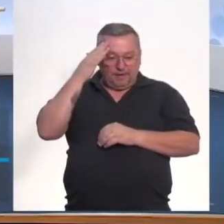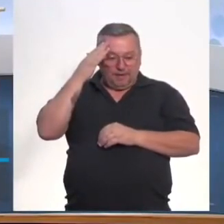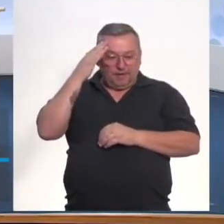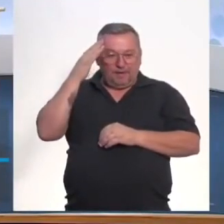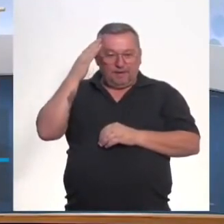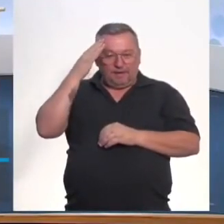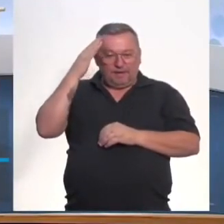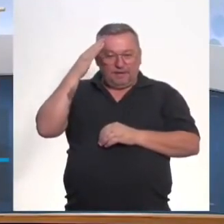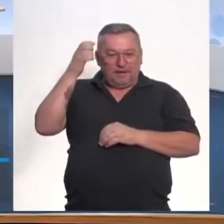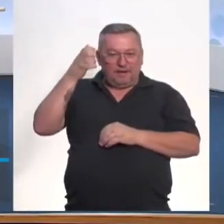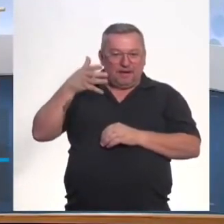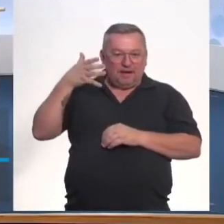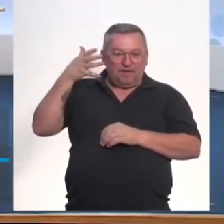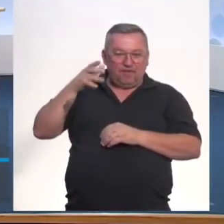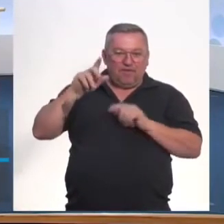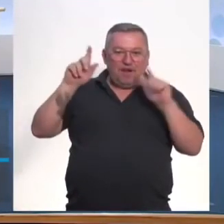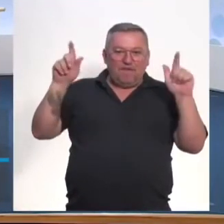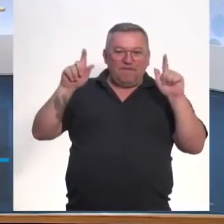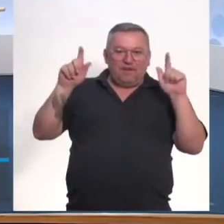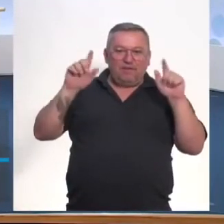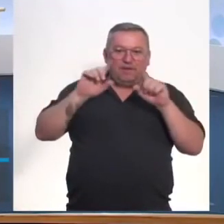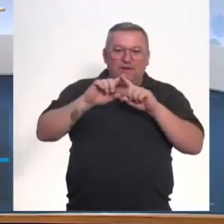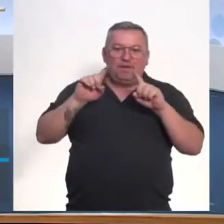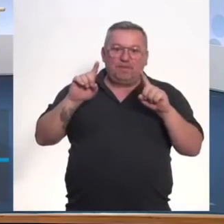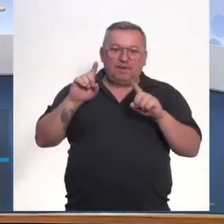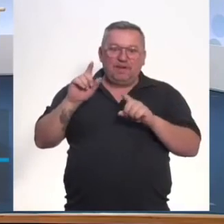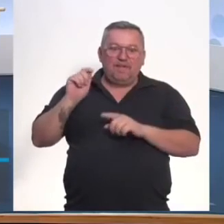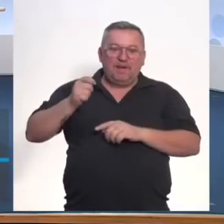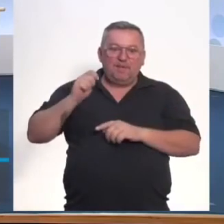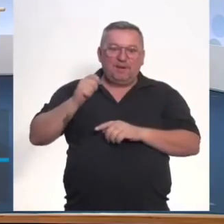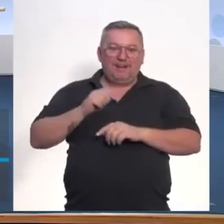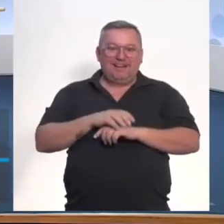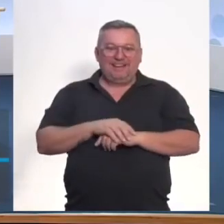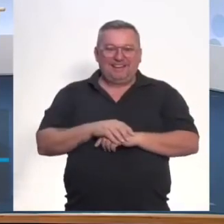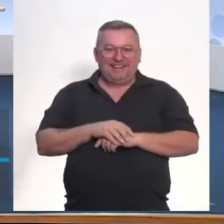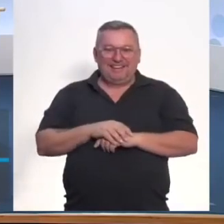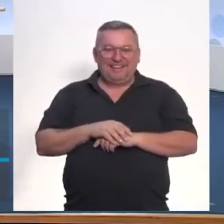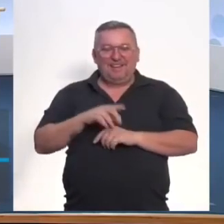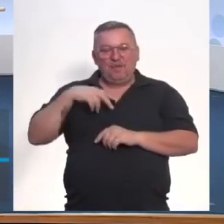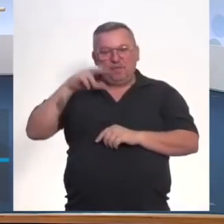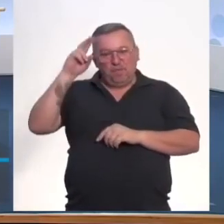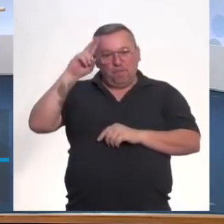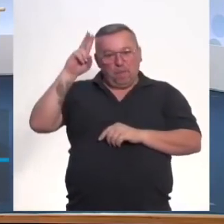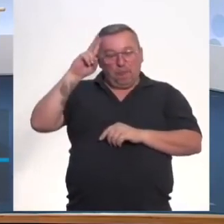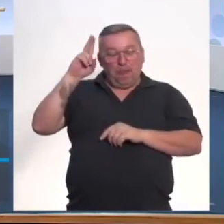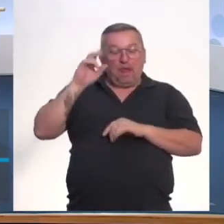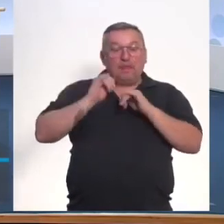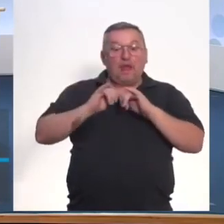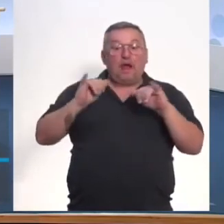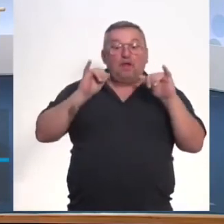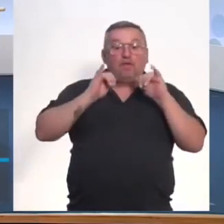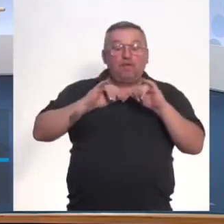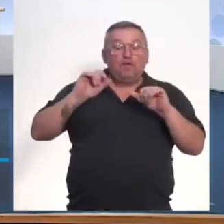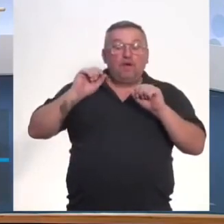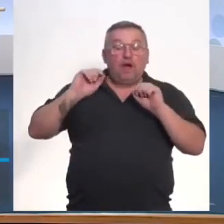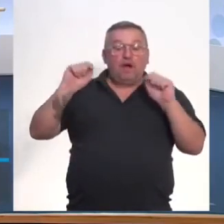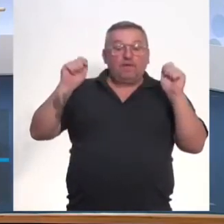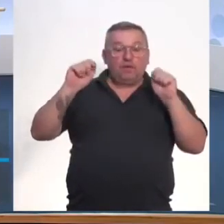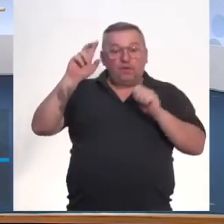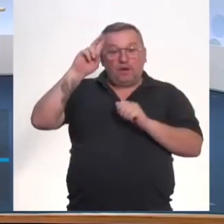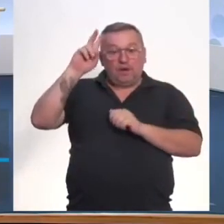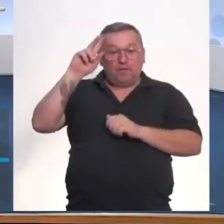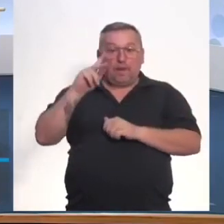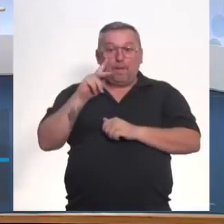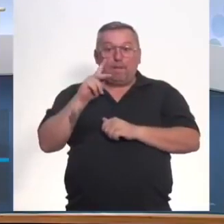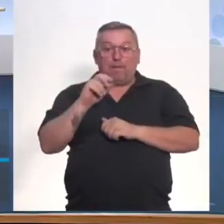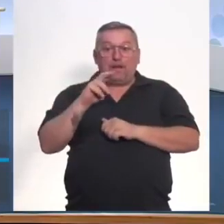Que narrativa é de aventura. Mas se não for essa, é fábula. Vamos lembrar aqui, narrativa de aventura, a gente viu a história do Pedrinho. Tem